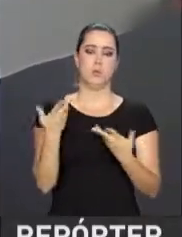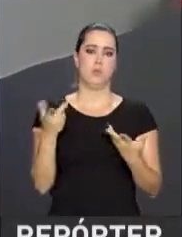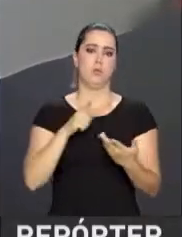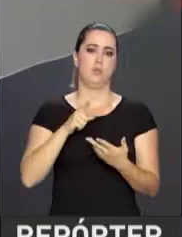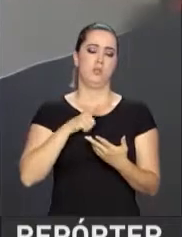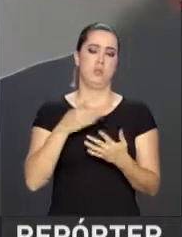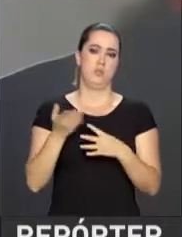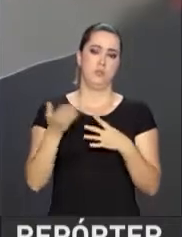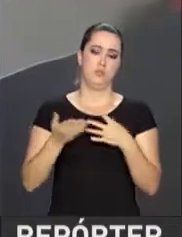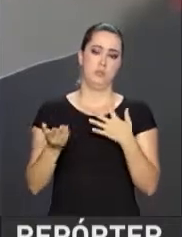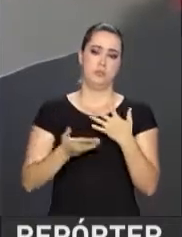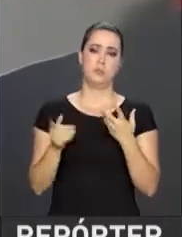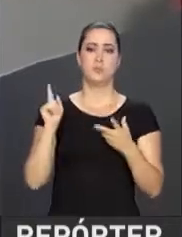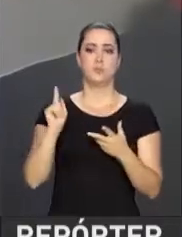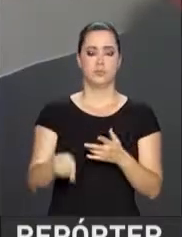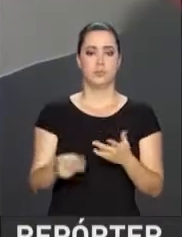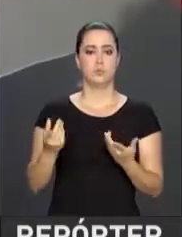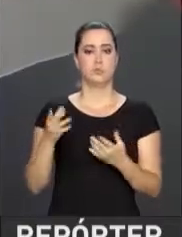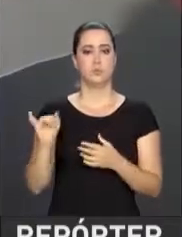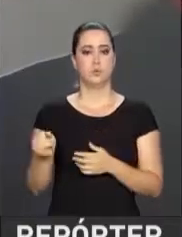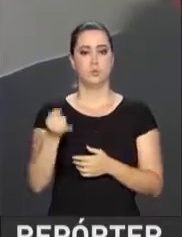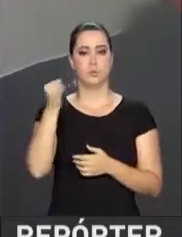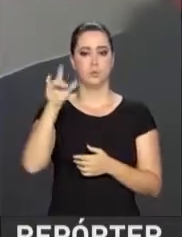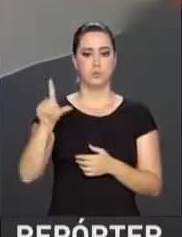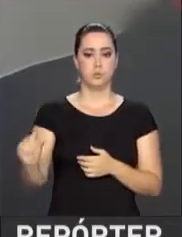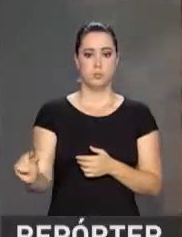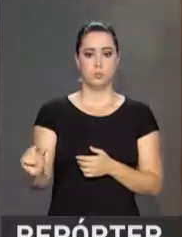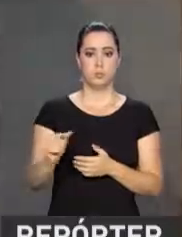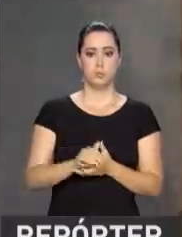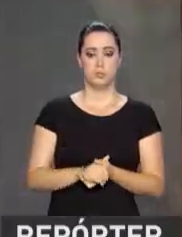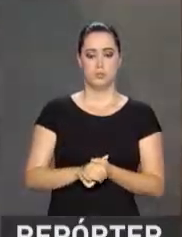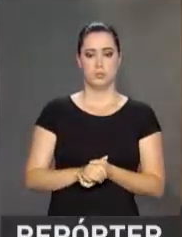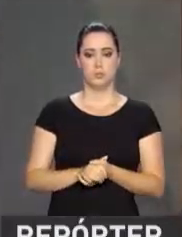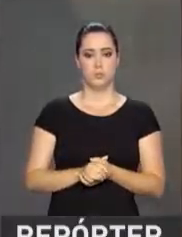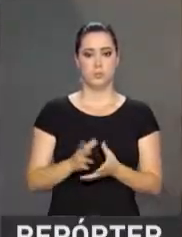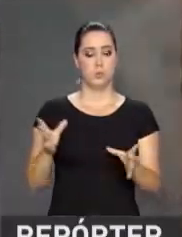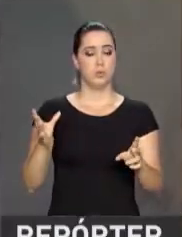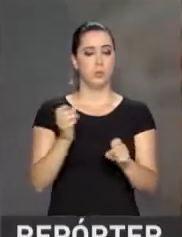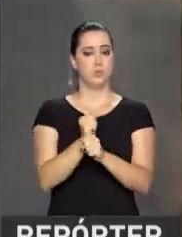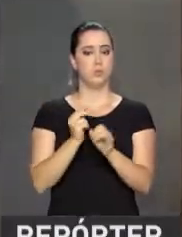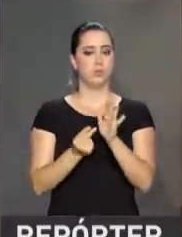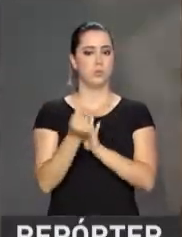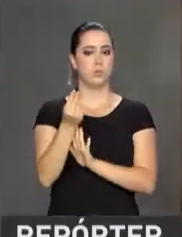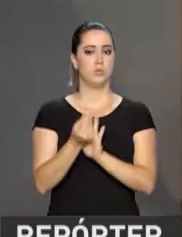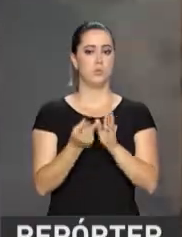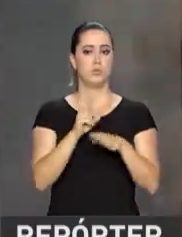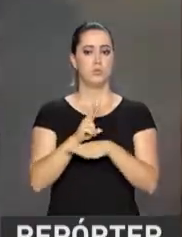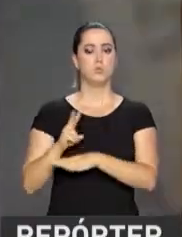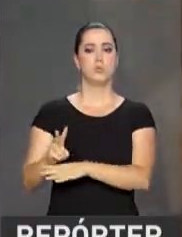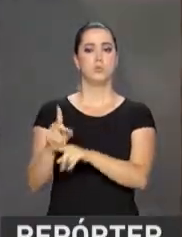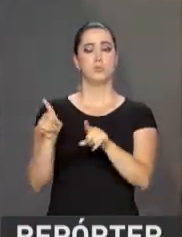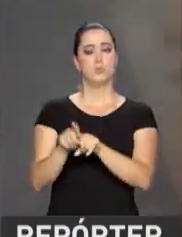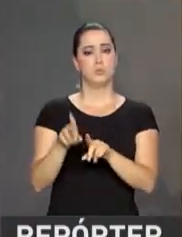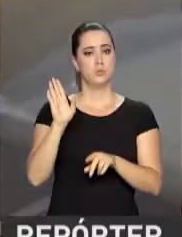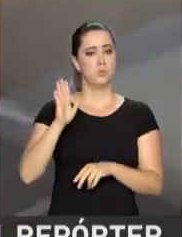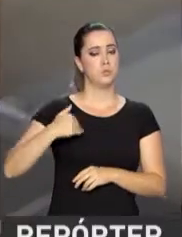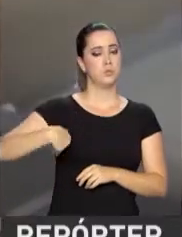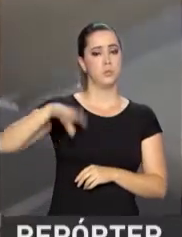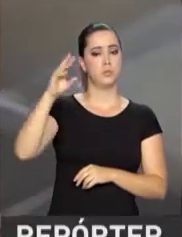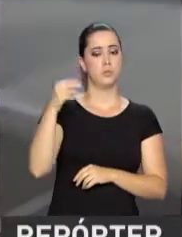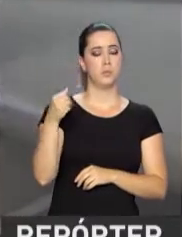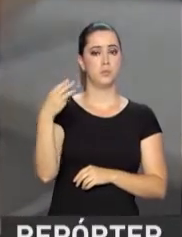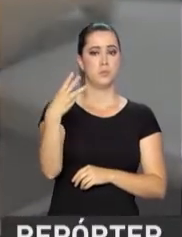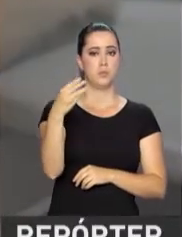tem de financiamento então com juros baixos o saldo atual de empréstimos consignados hoje é de mais de